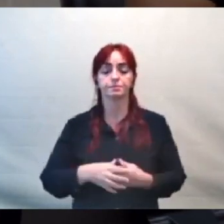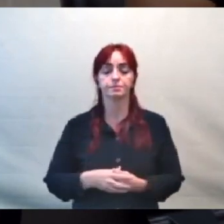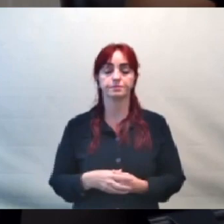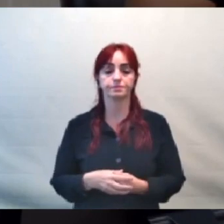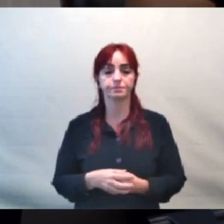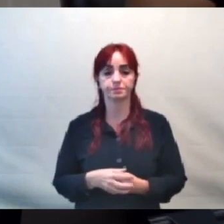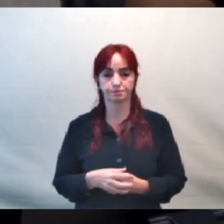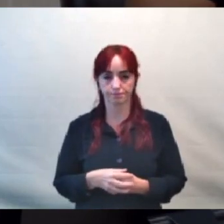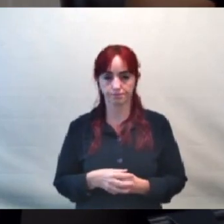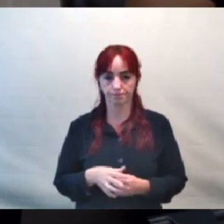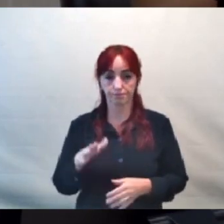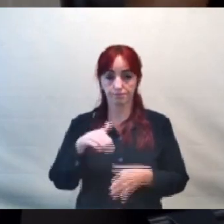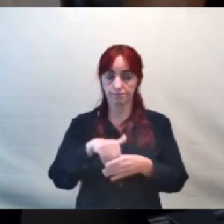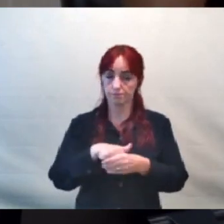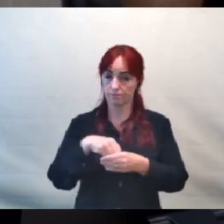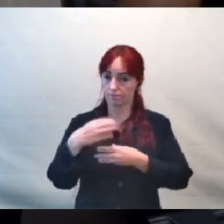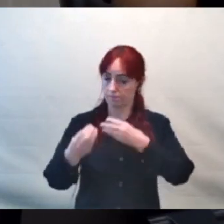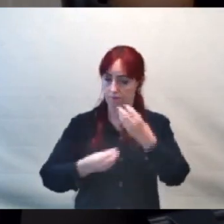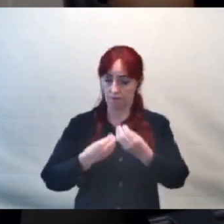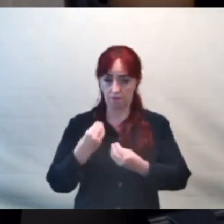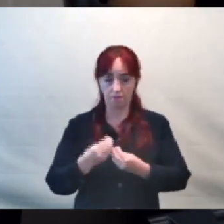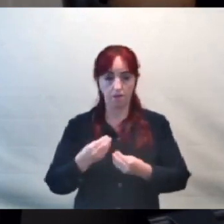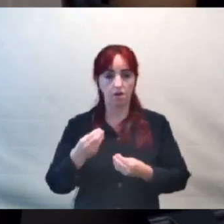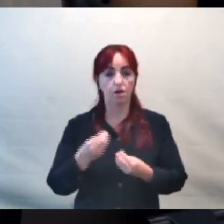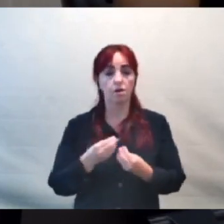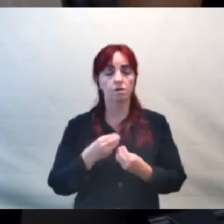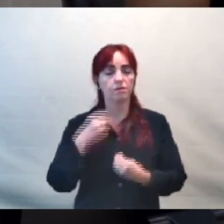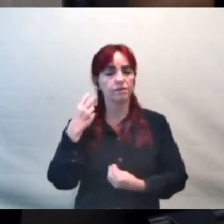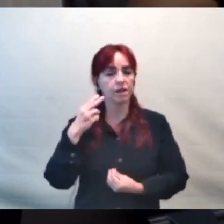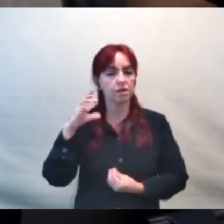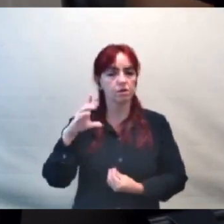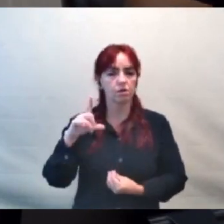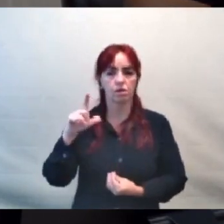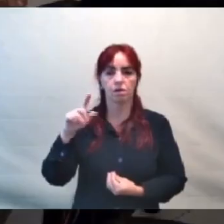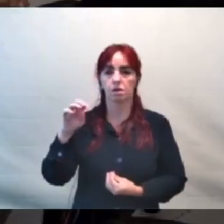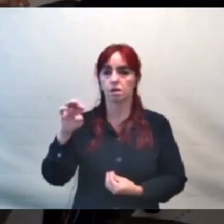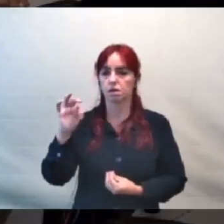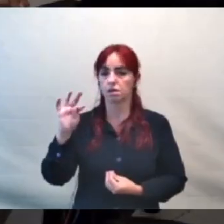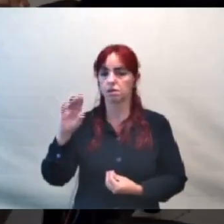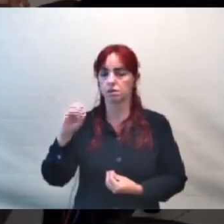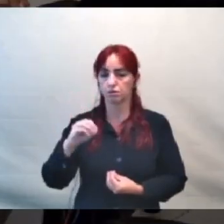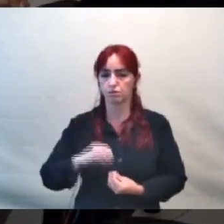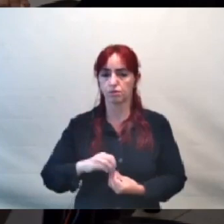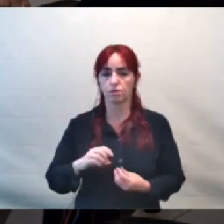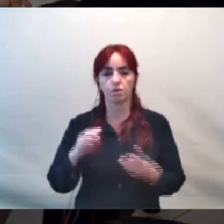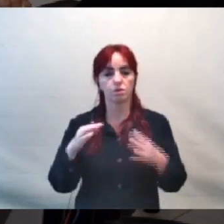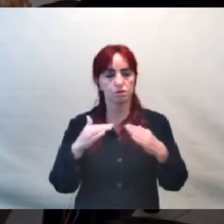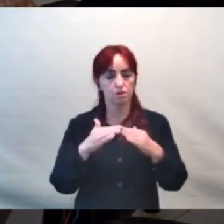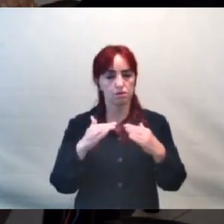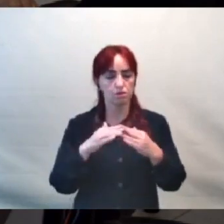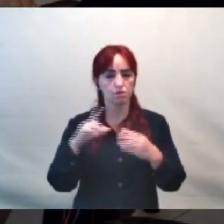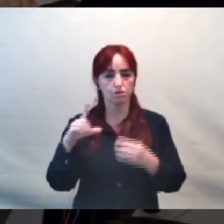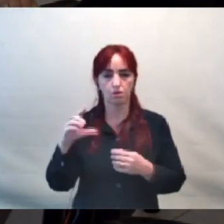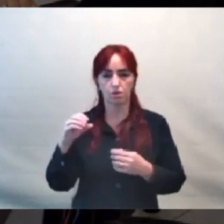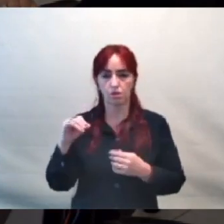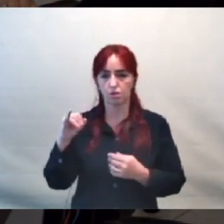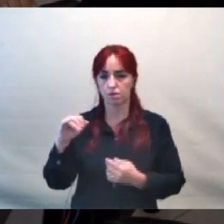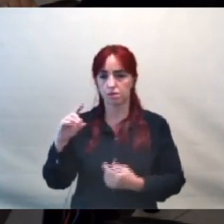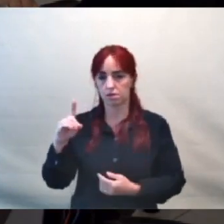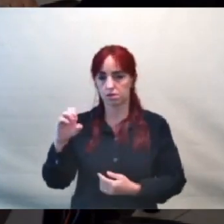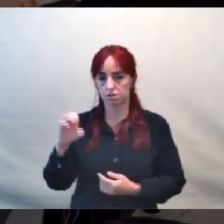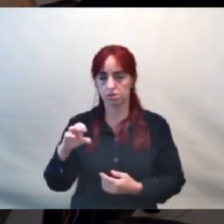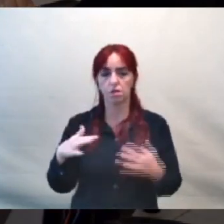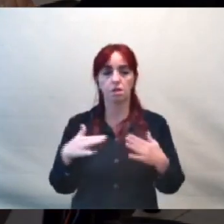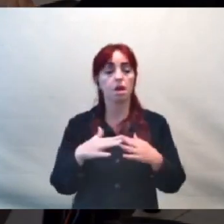Em votação. Como vota o vereador Cleito Xavier? De acordo. Como vota a vereadora Loide Gonçalves? De acordo. Eu